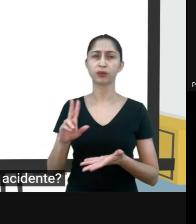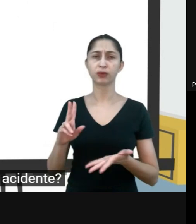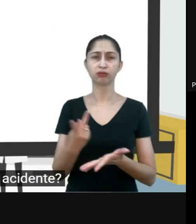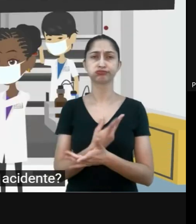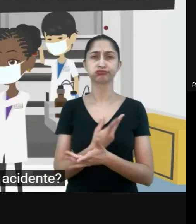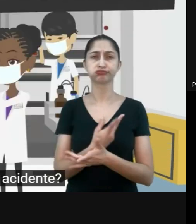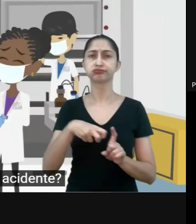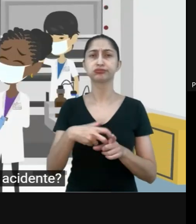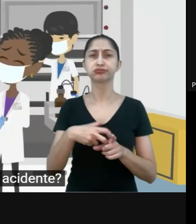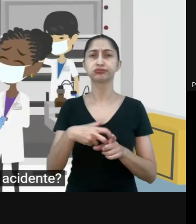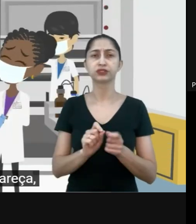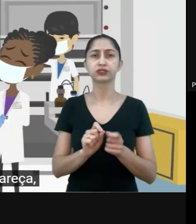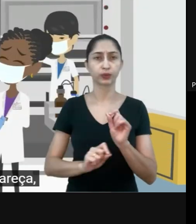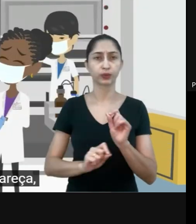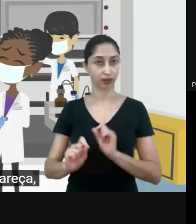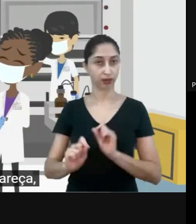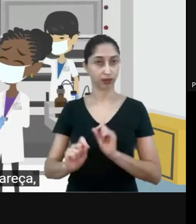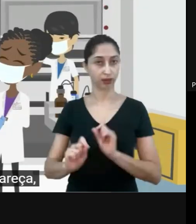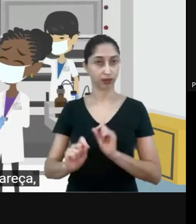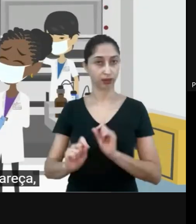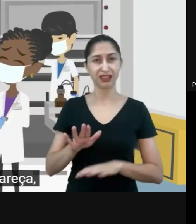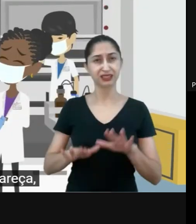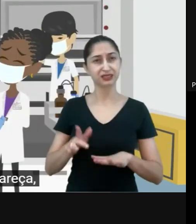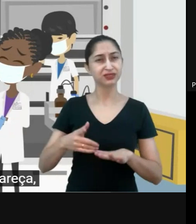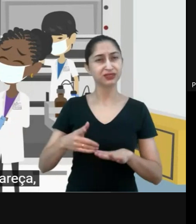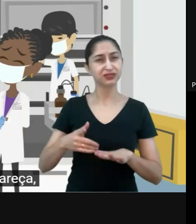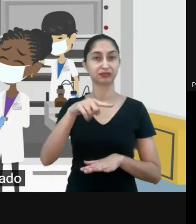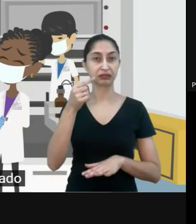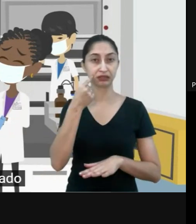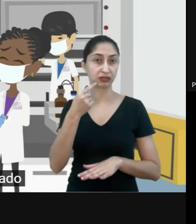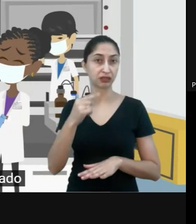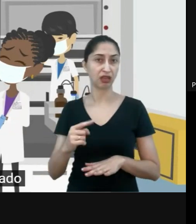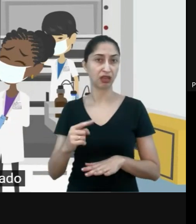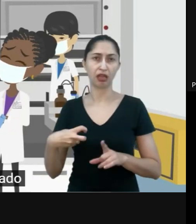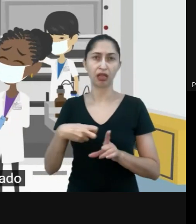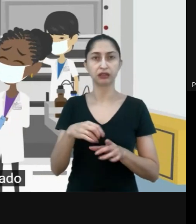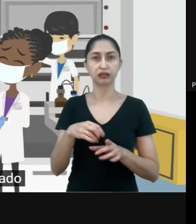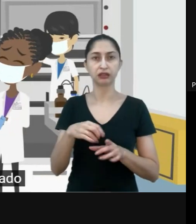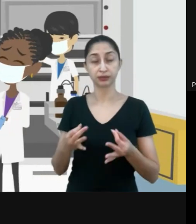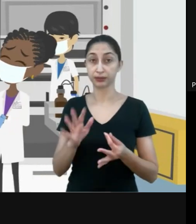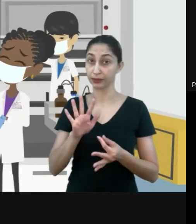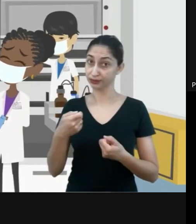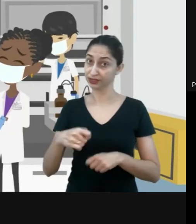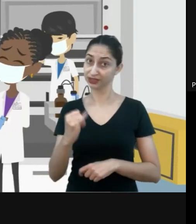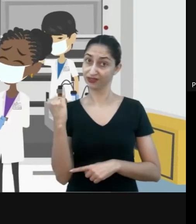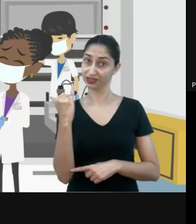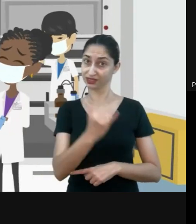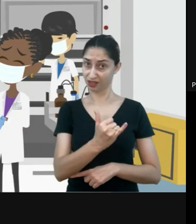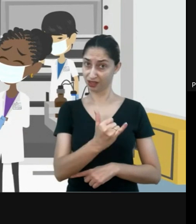um acidente? Qualquer acidente, por menor que pareça, deve ser imediatamente comunicado ao responsável da